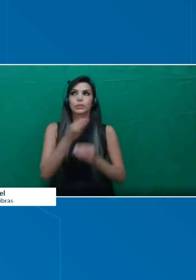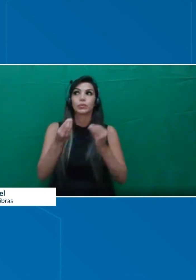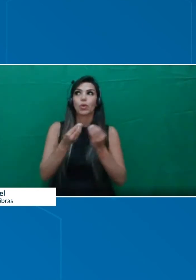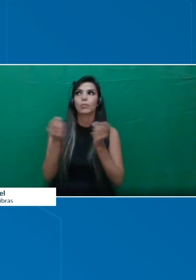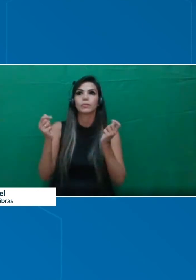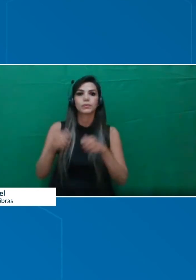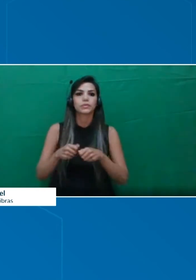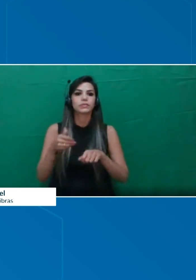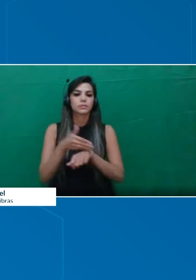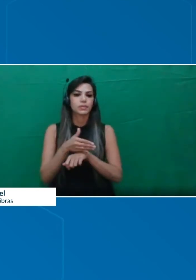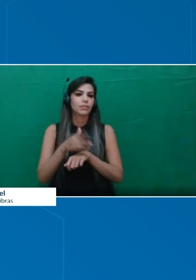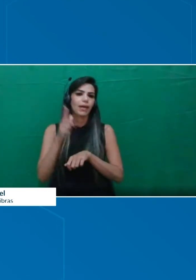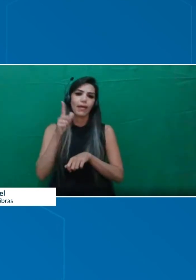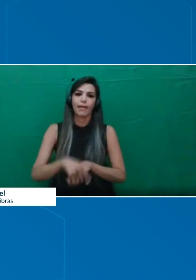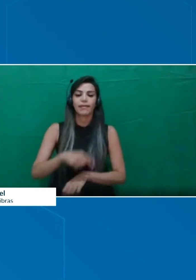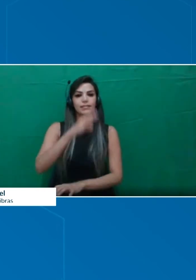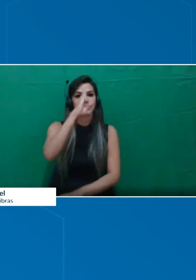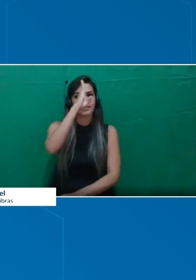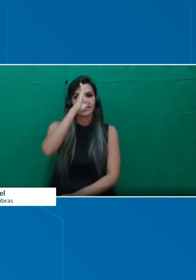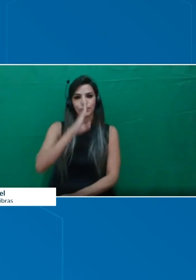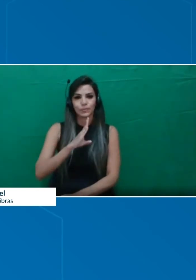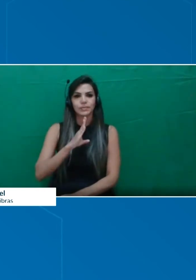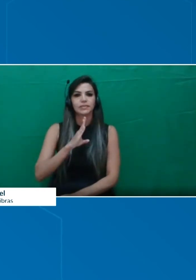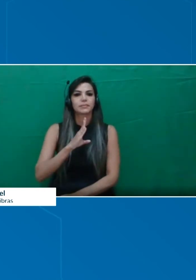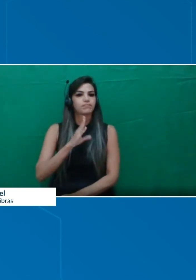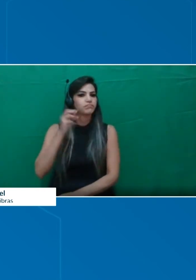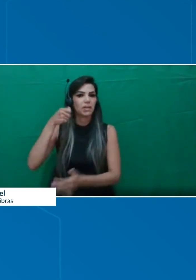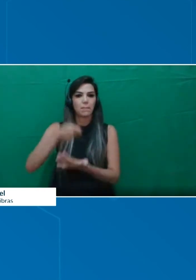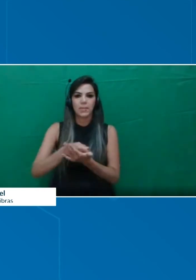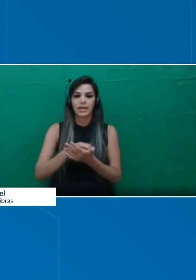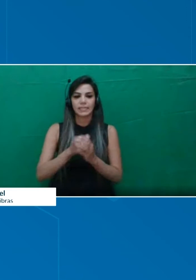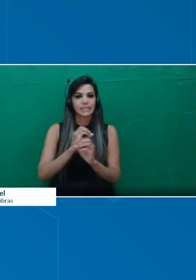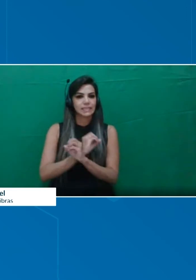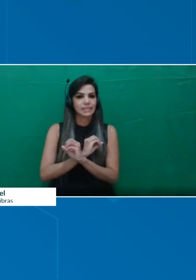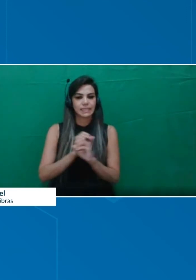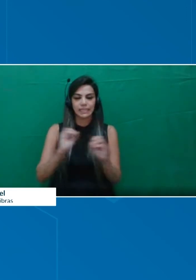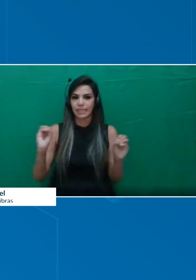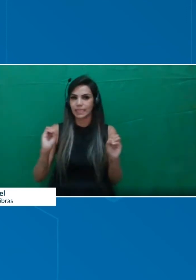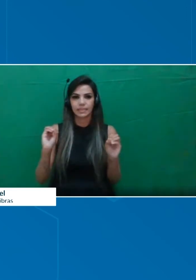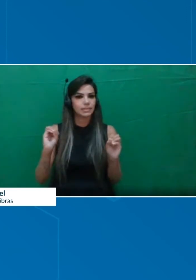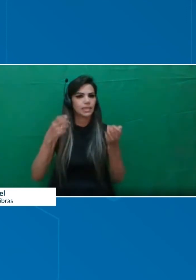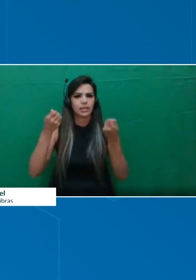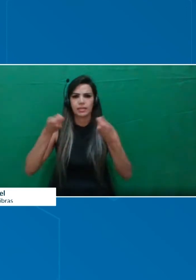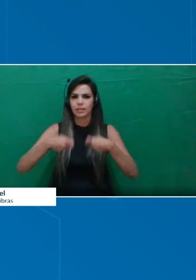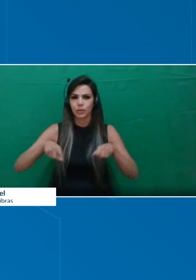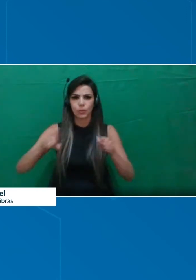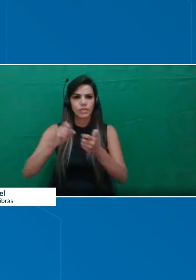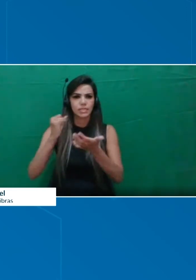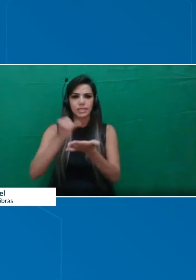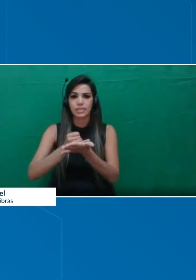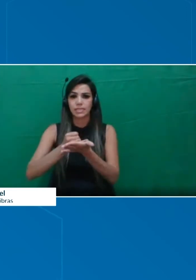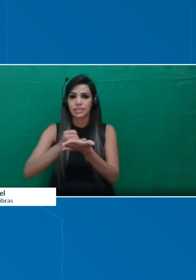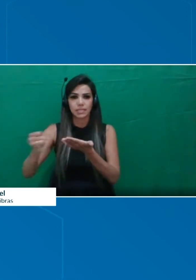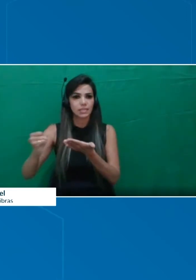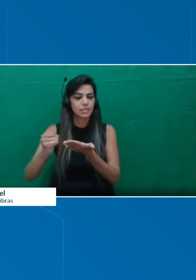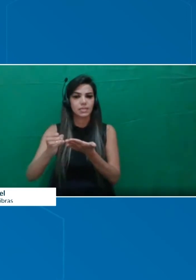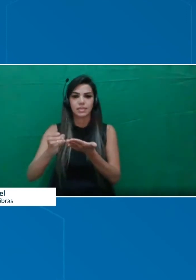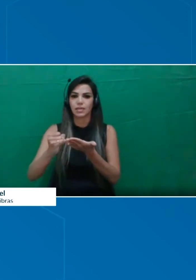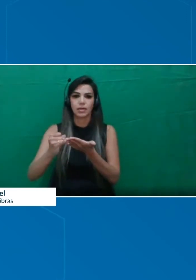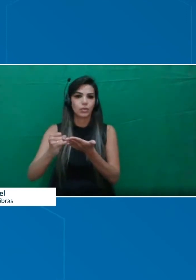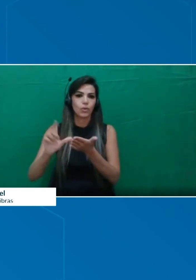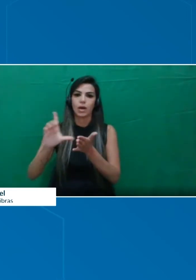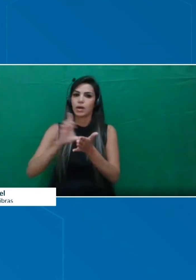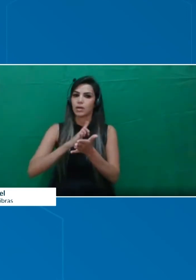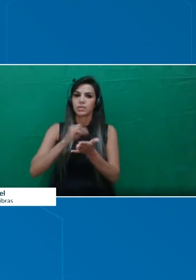participação ela é totalmente gratuita, tá? Não pressupõe necessária inscrição prévia para acompanhar a nossa